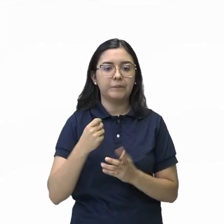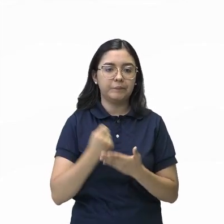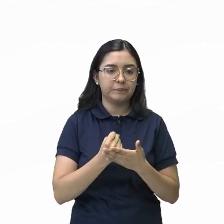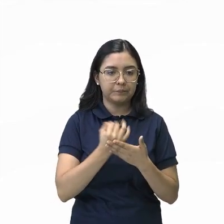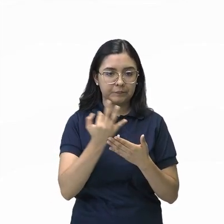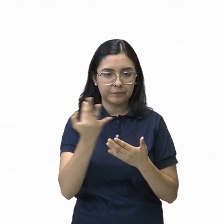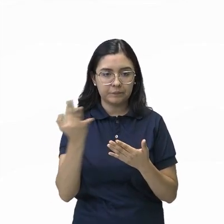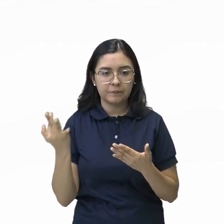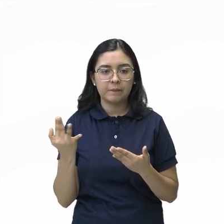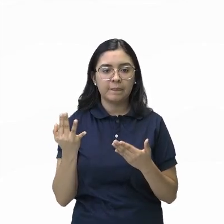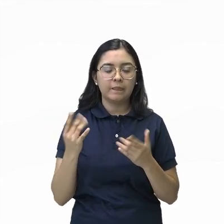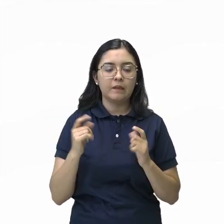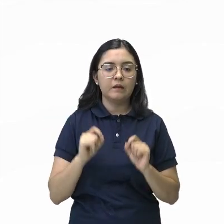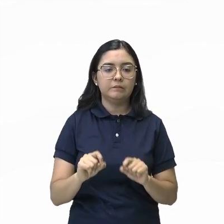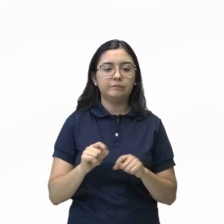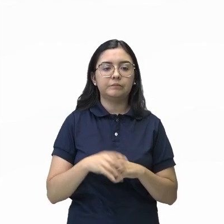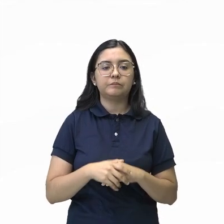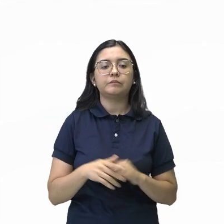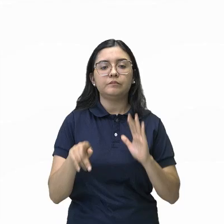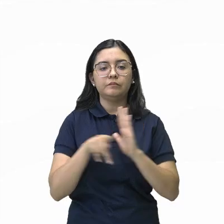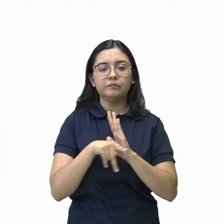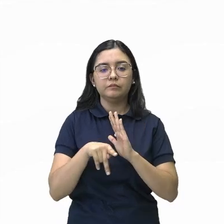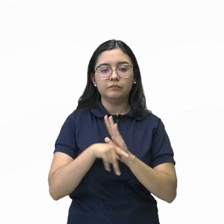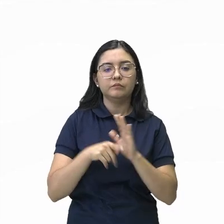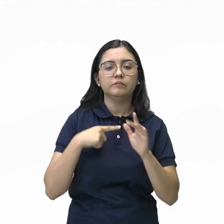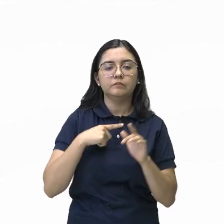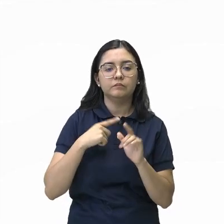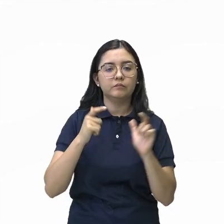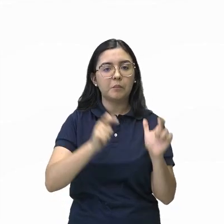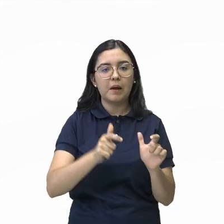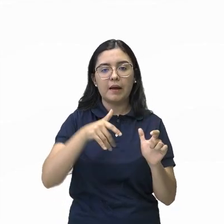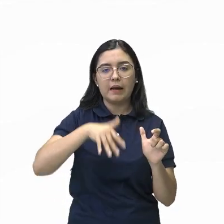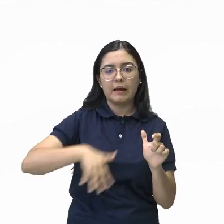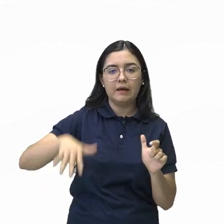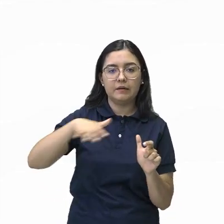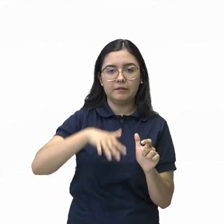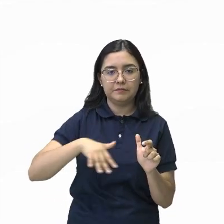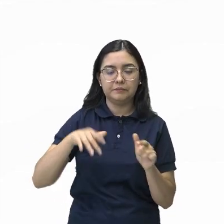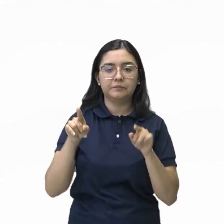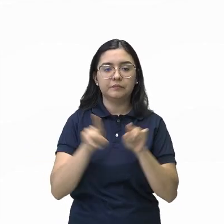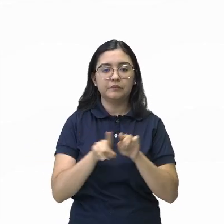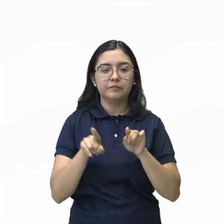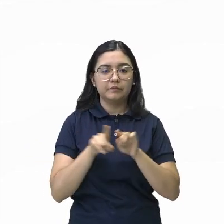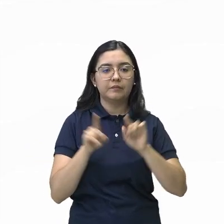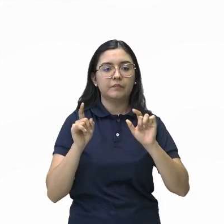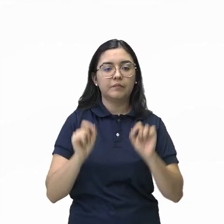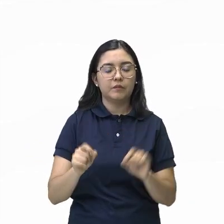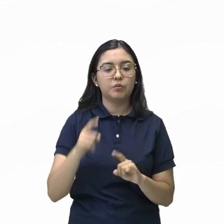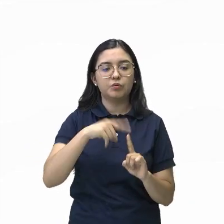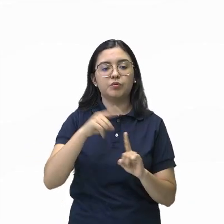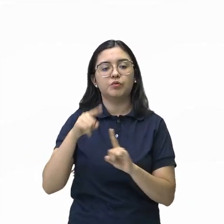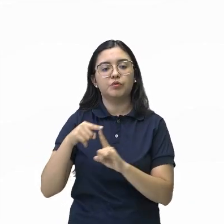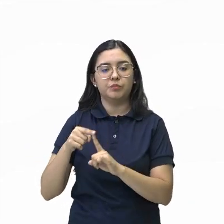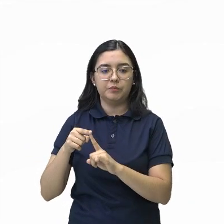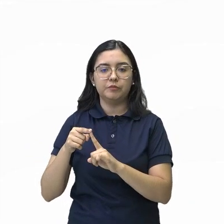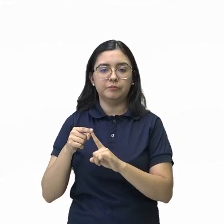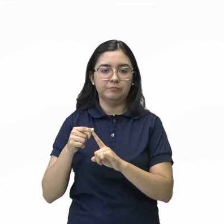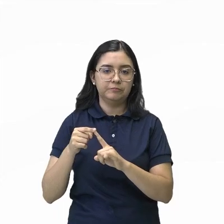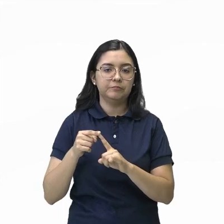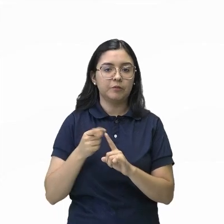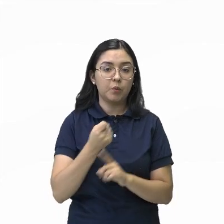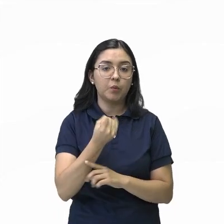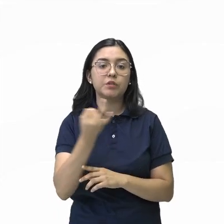número das mesmas espécies presentes em uma determinada área e sua raridade ou abundância